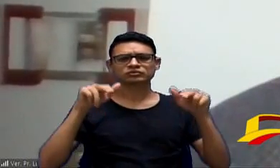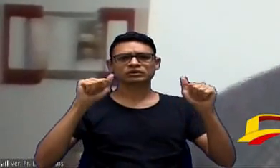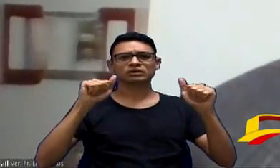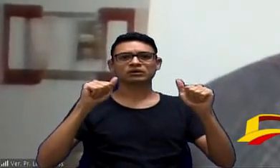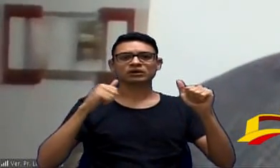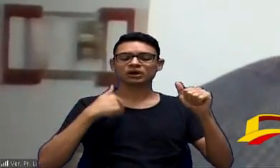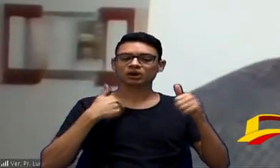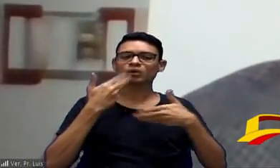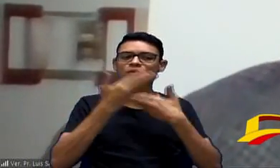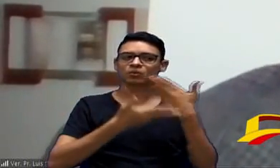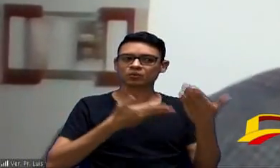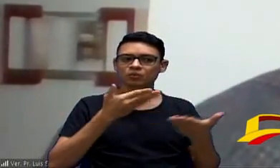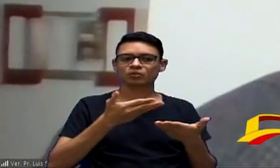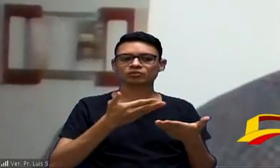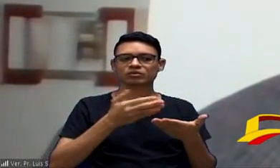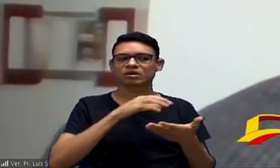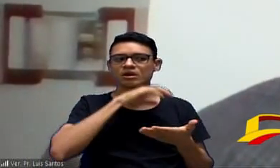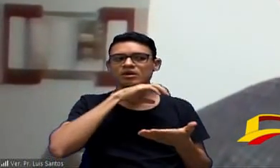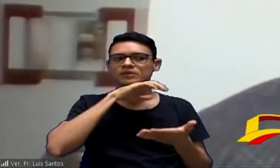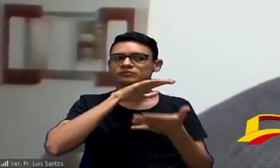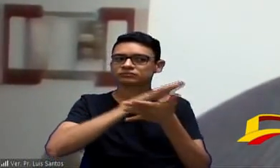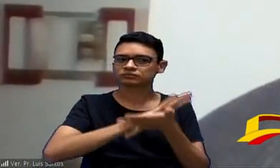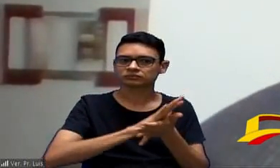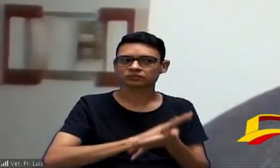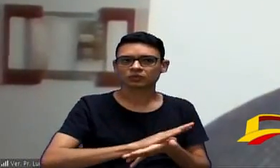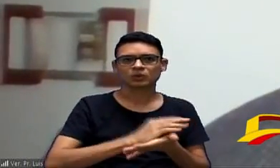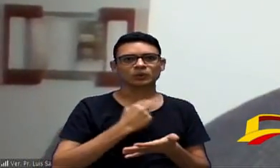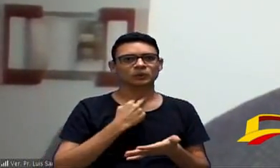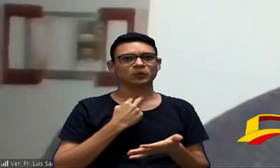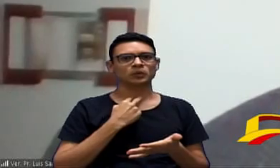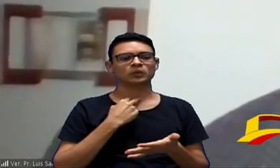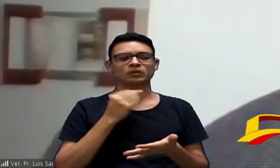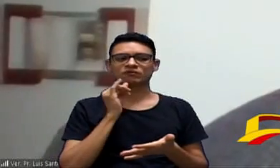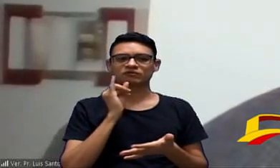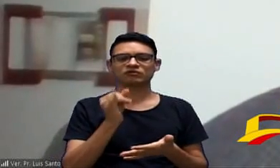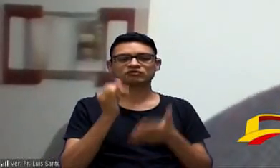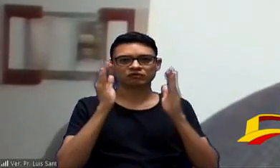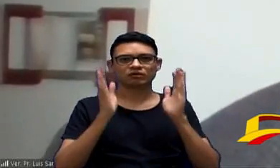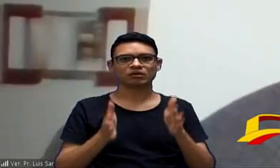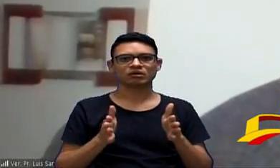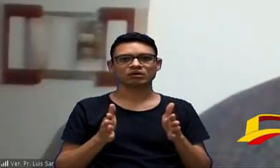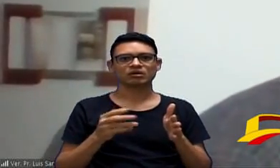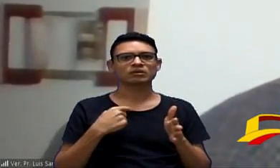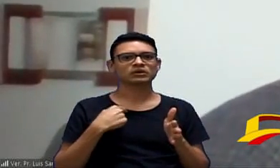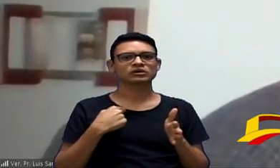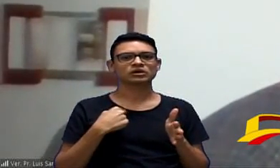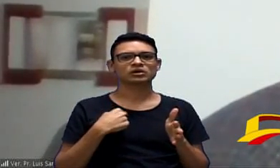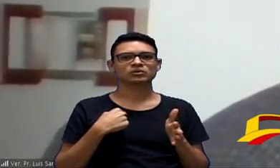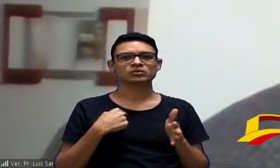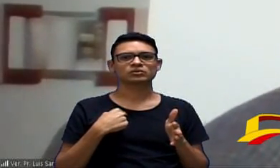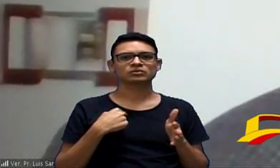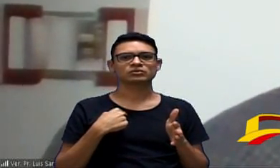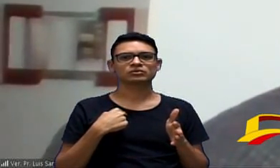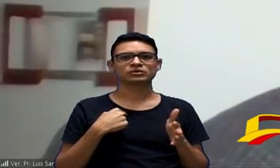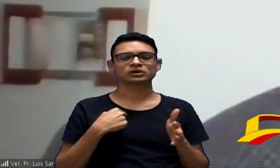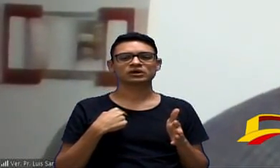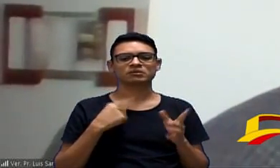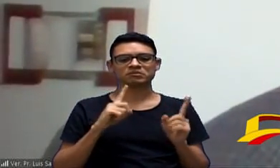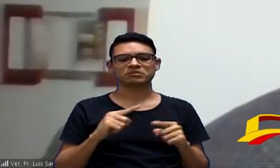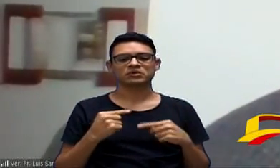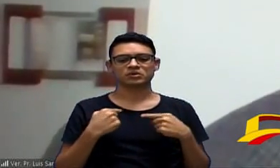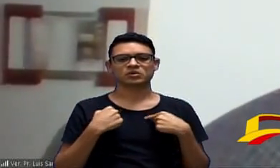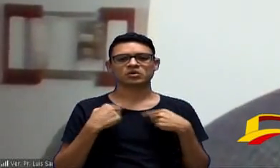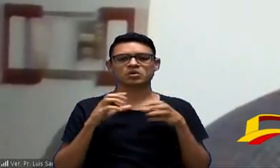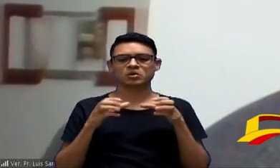sou contra o maltrato de animais, sempre fiz isso e me posiciono. Agora, vim querer desqualificar,